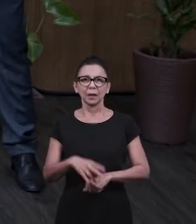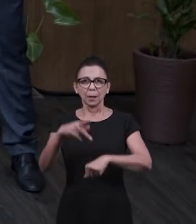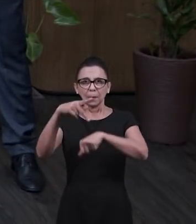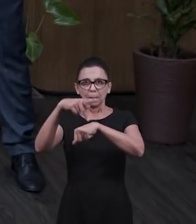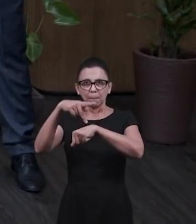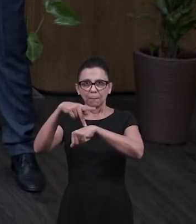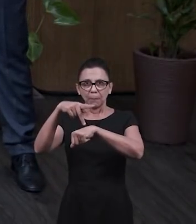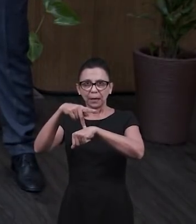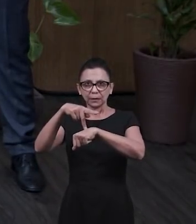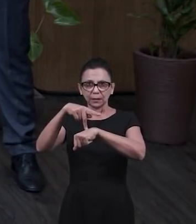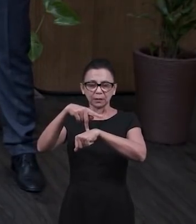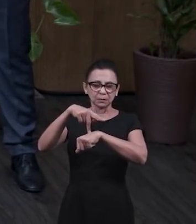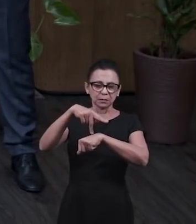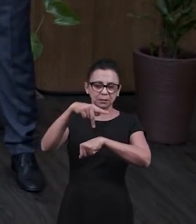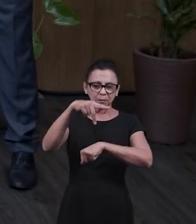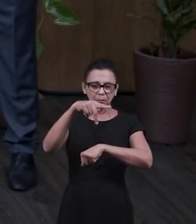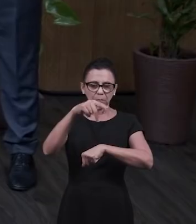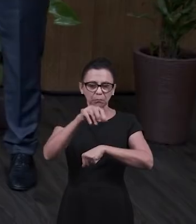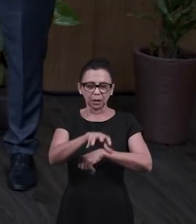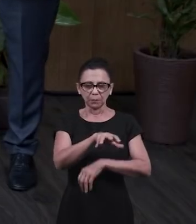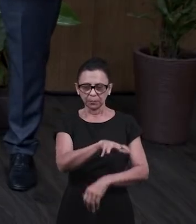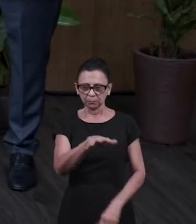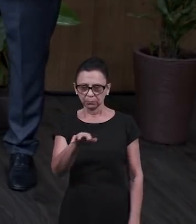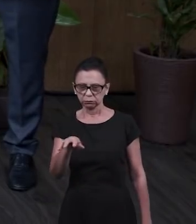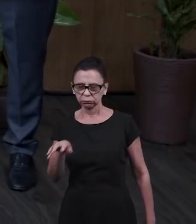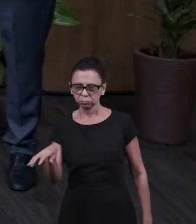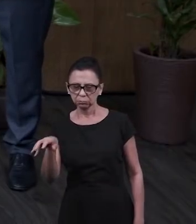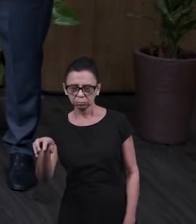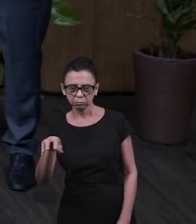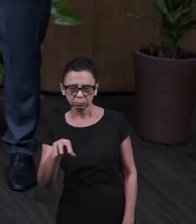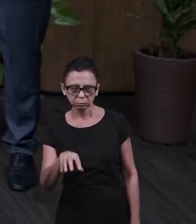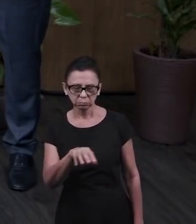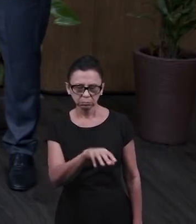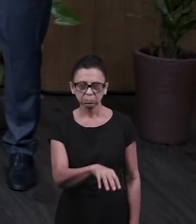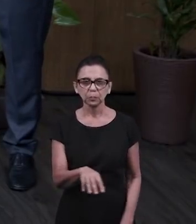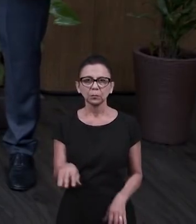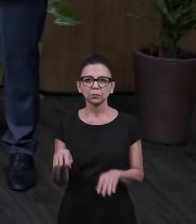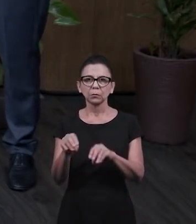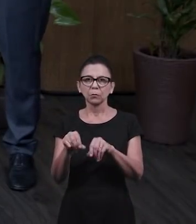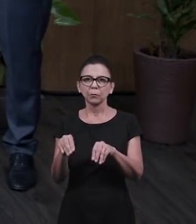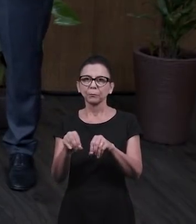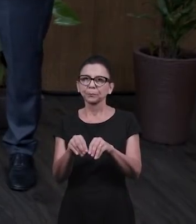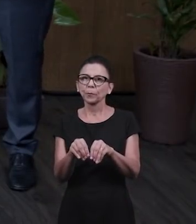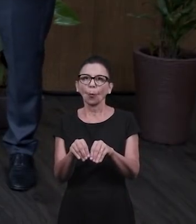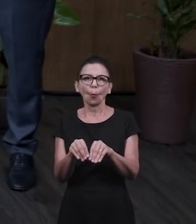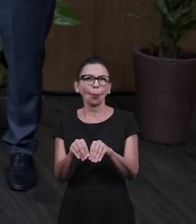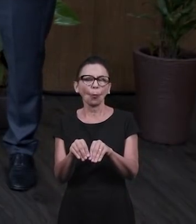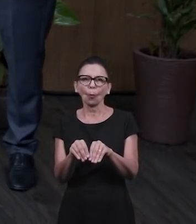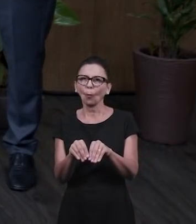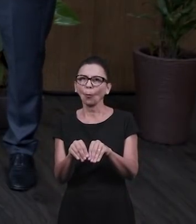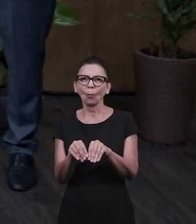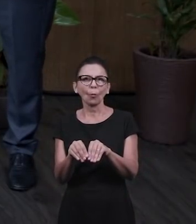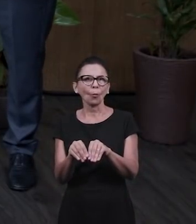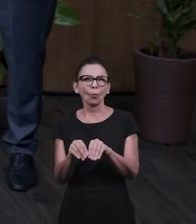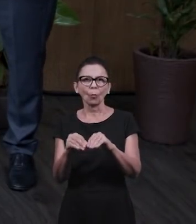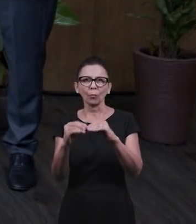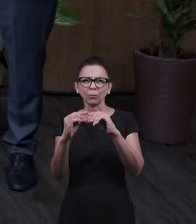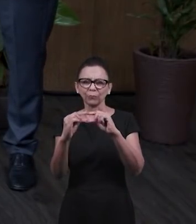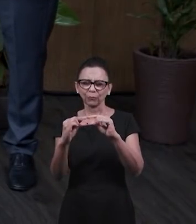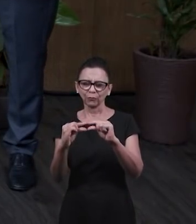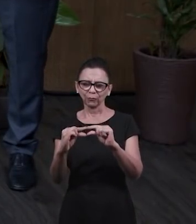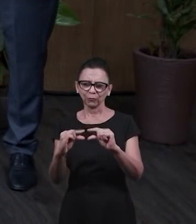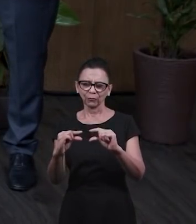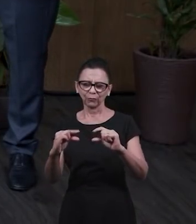pedregais. Entre pedregais onde não havia terra suficiente.